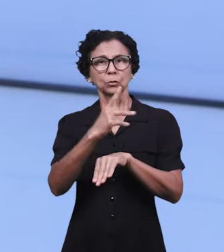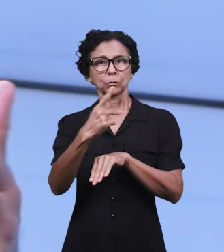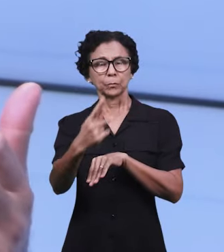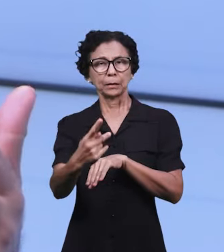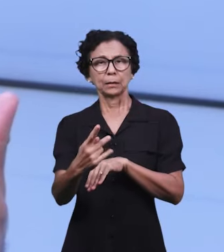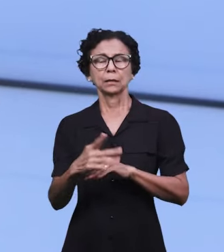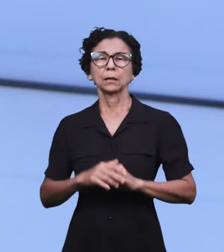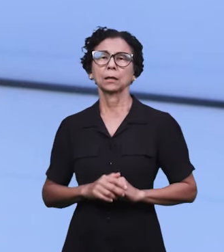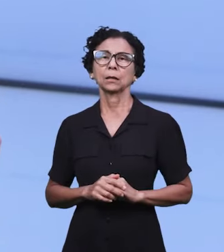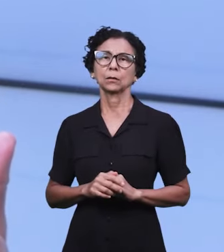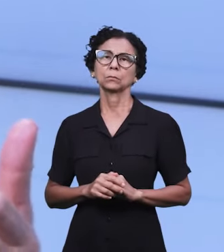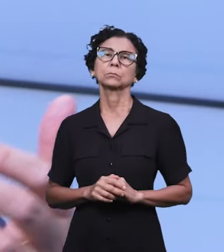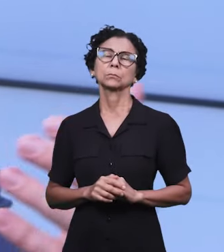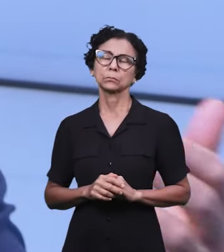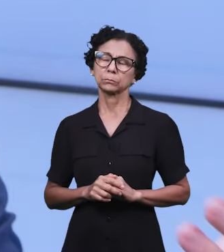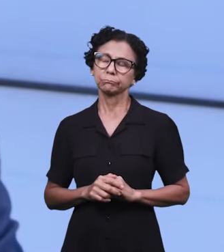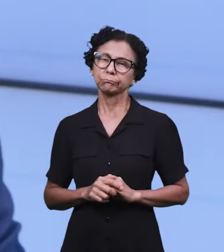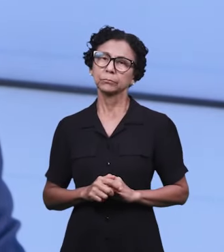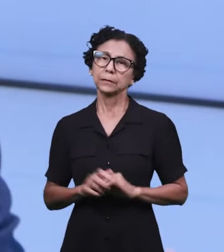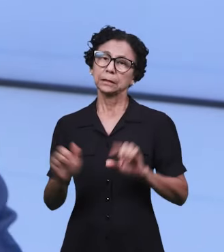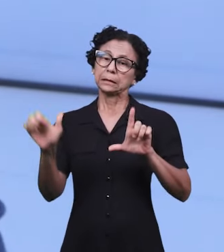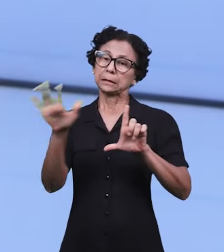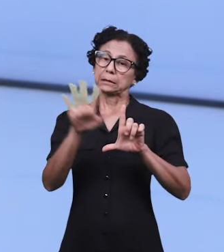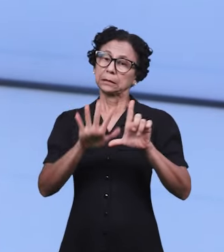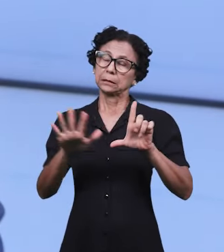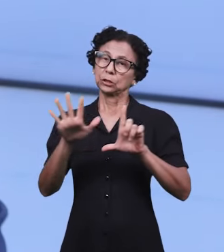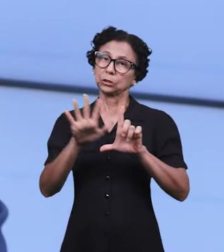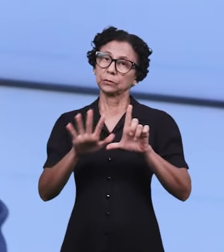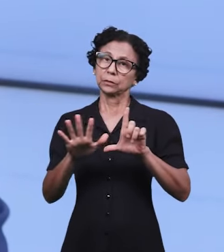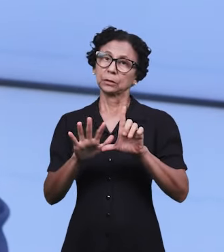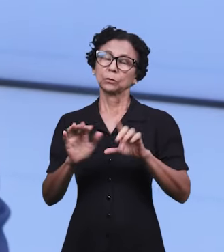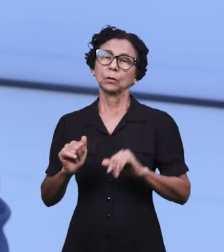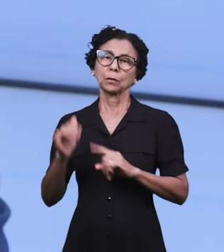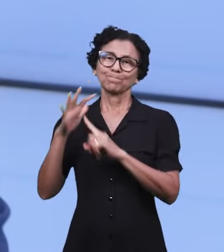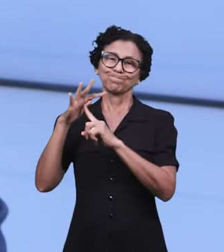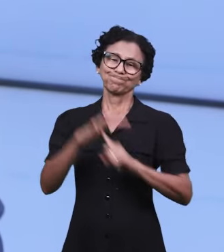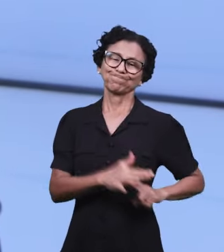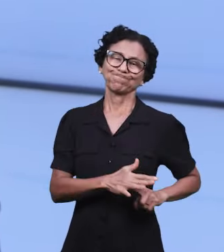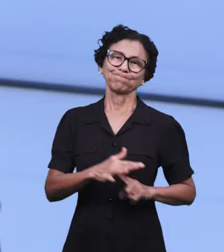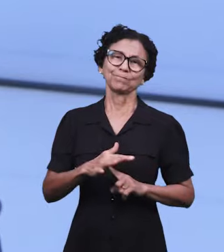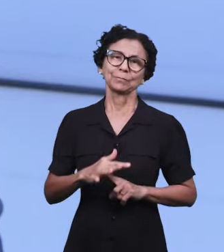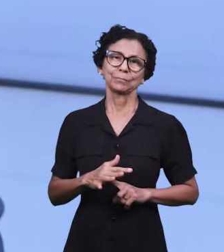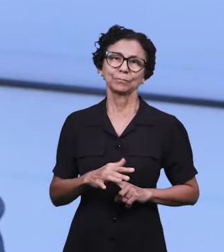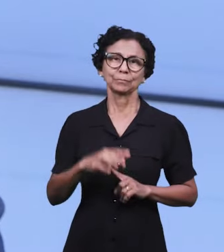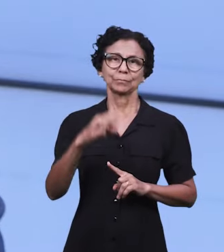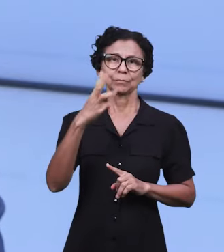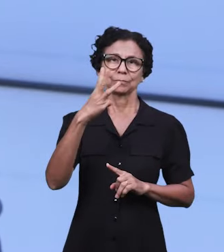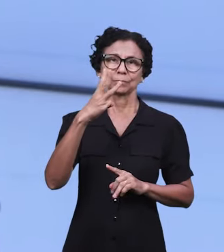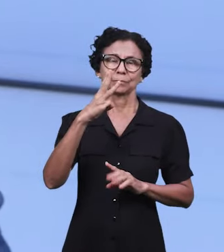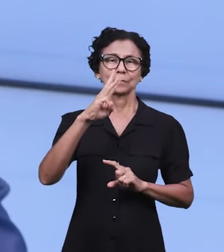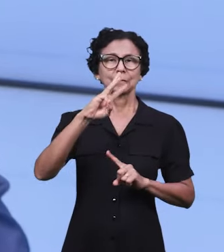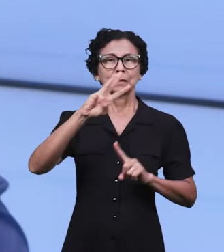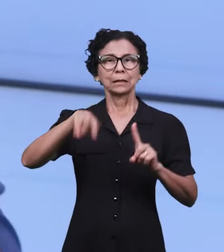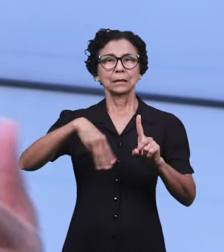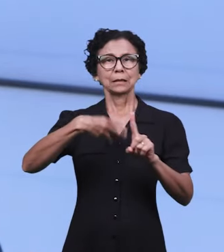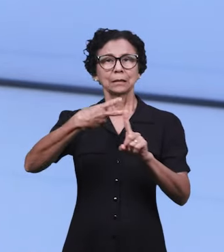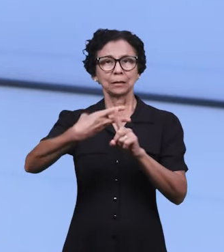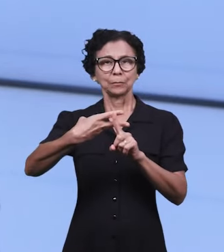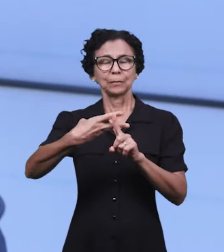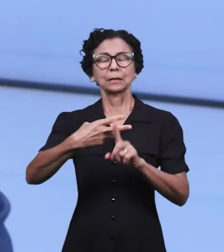honra quando são praticadas no ambente da internet a pena é aumentada em três vezes devido às